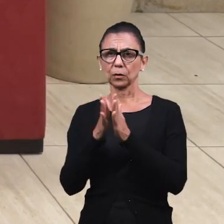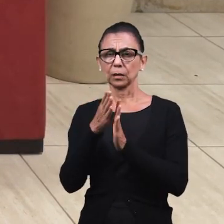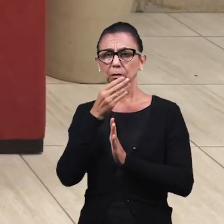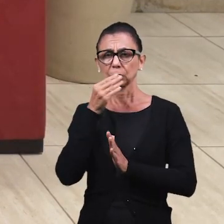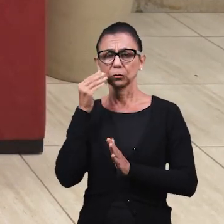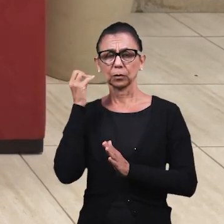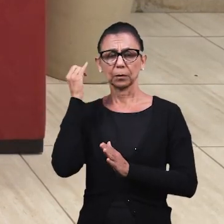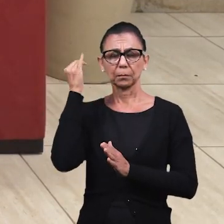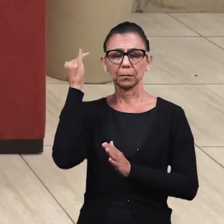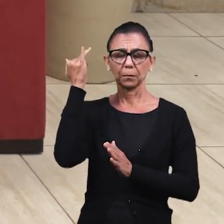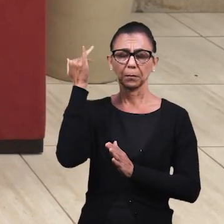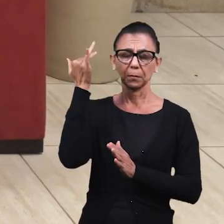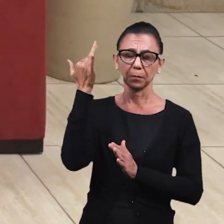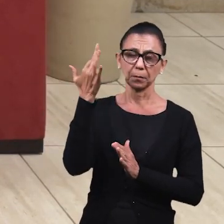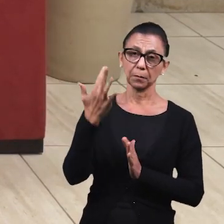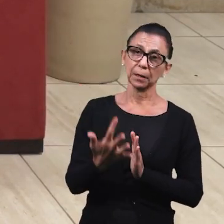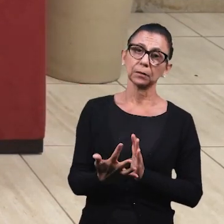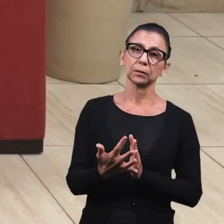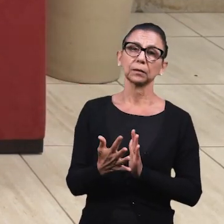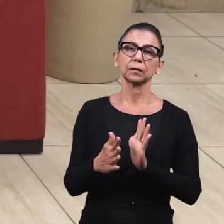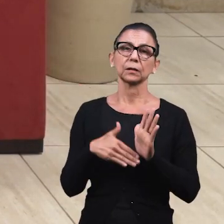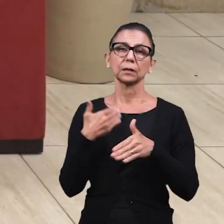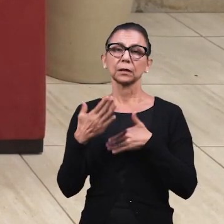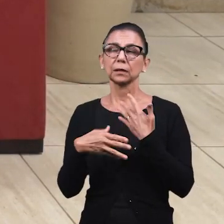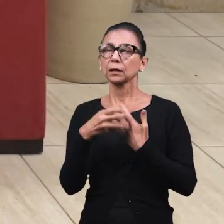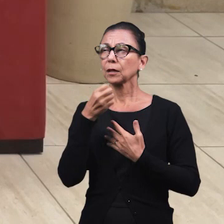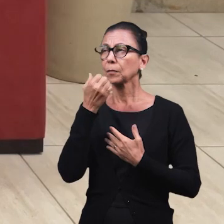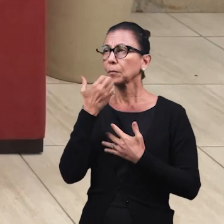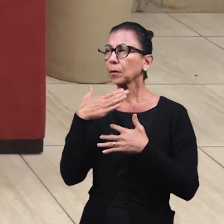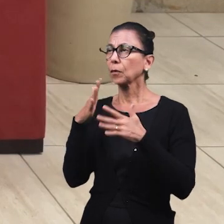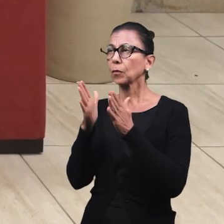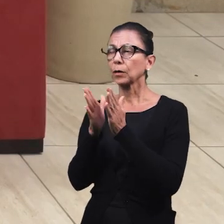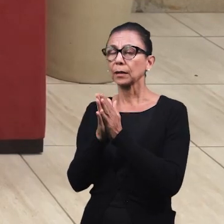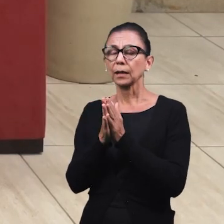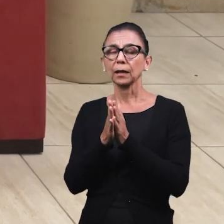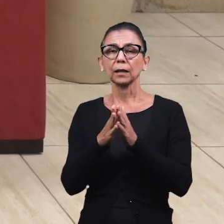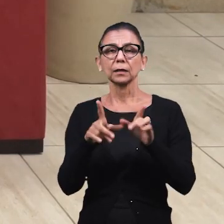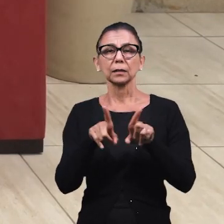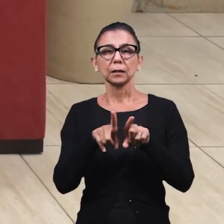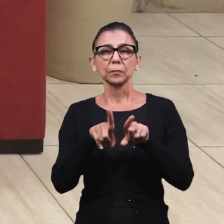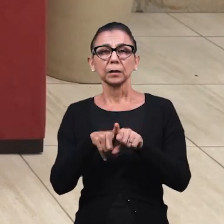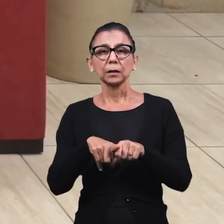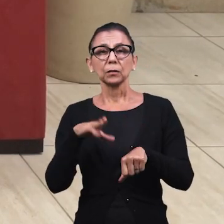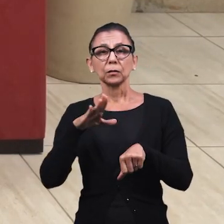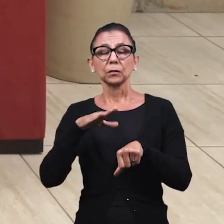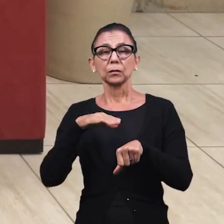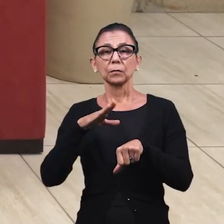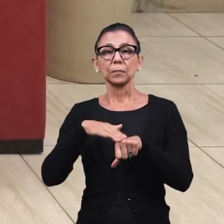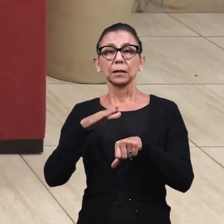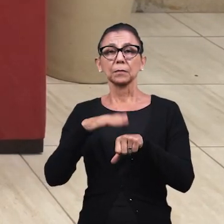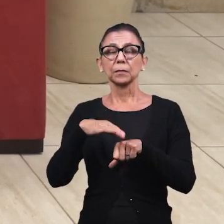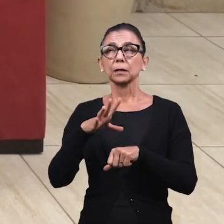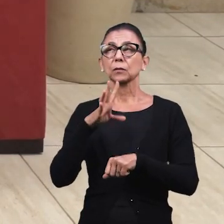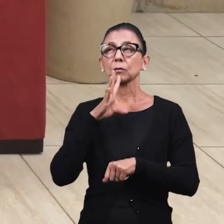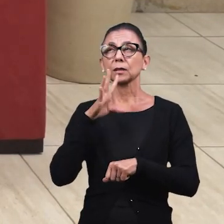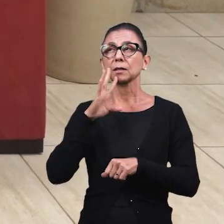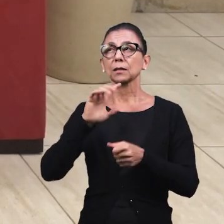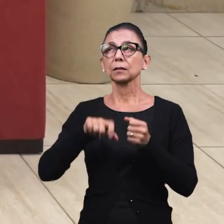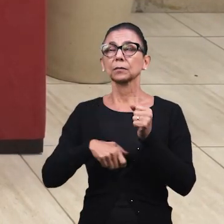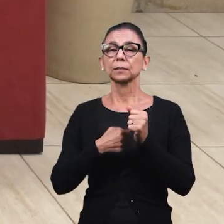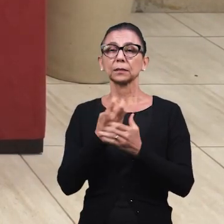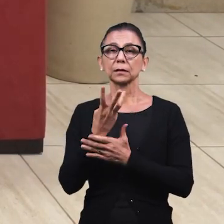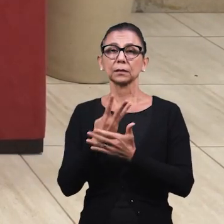pessoa tem alegria de buscar o Senhor. Quero saber mais desse mistério que a Trindade tem